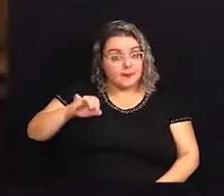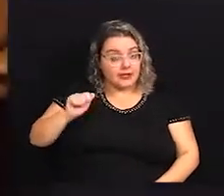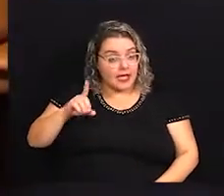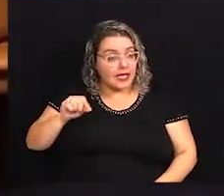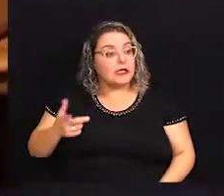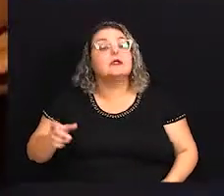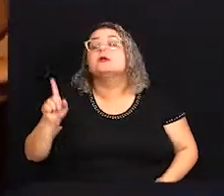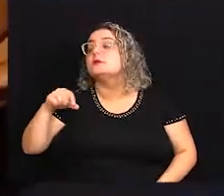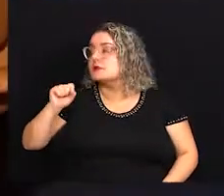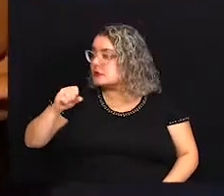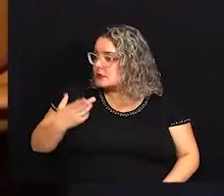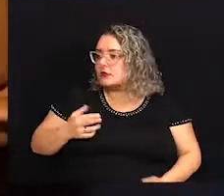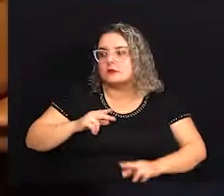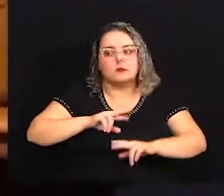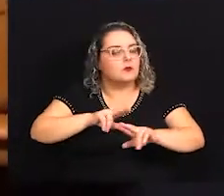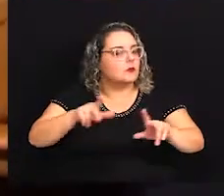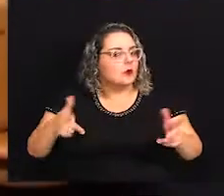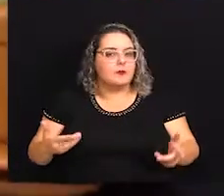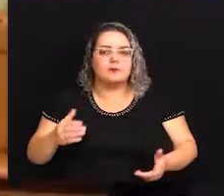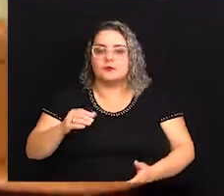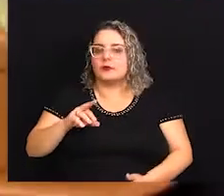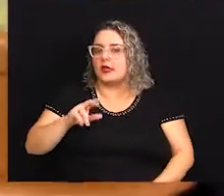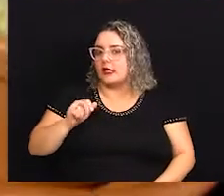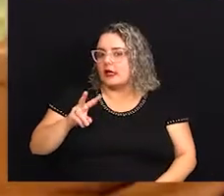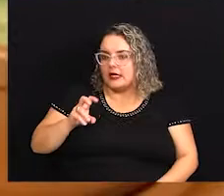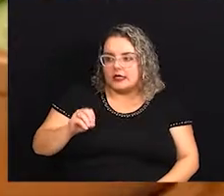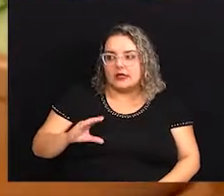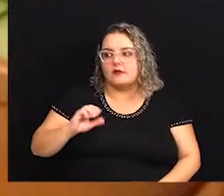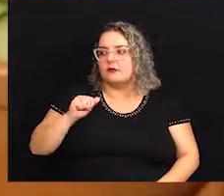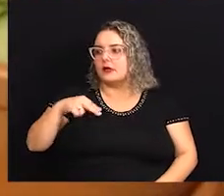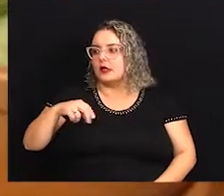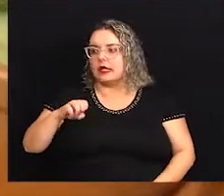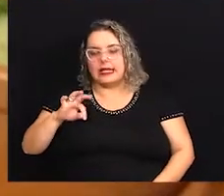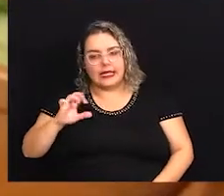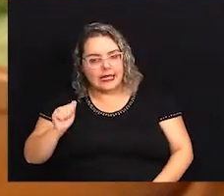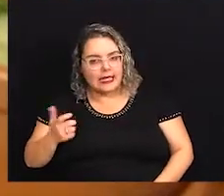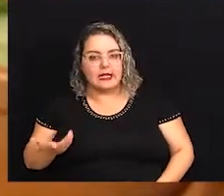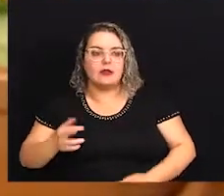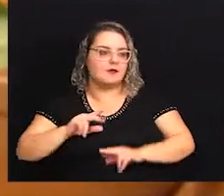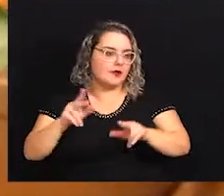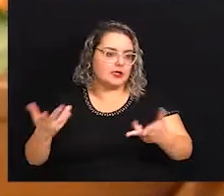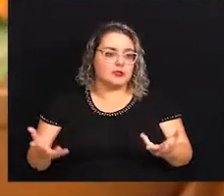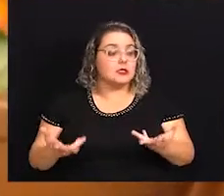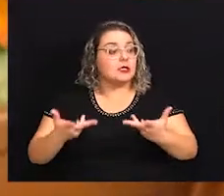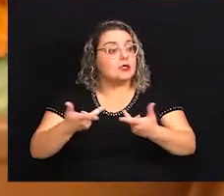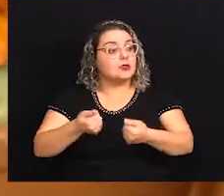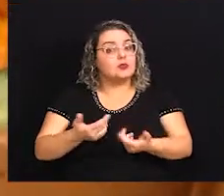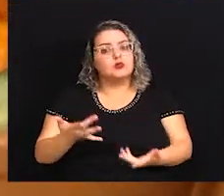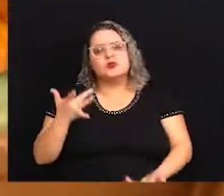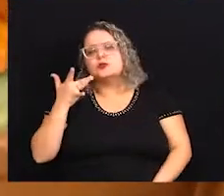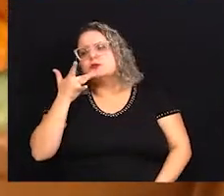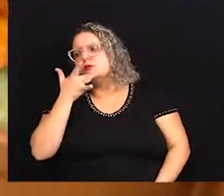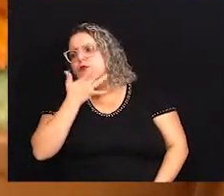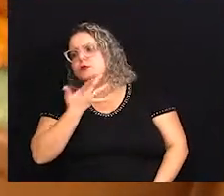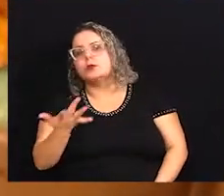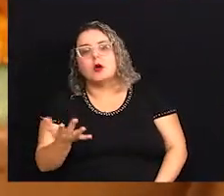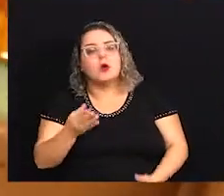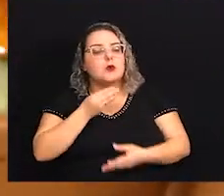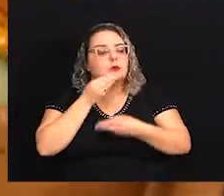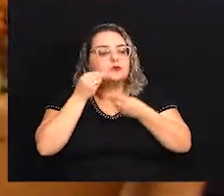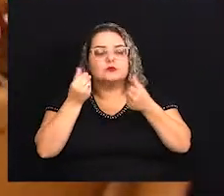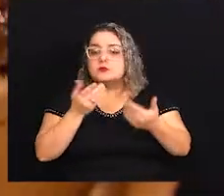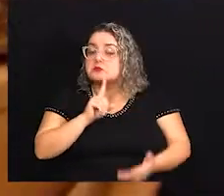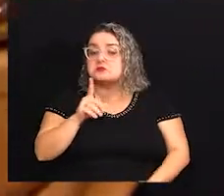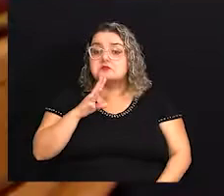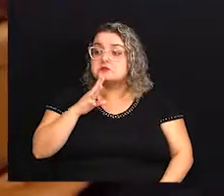gente usa vários temperos diferenciados, como cravo, canela. Que delícia! Tudo isso a gente vai chegar num sabor que a